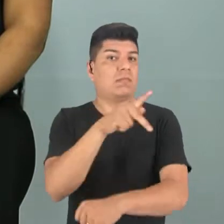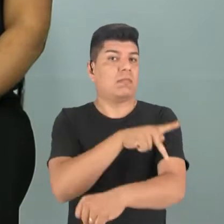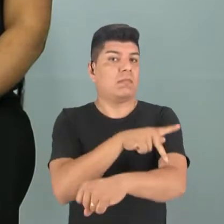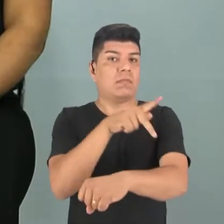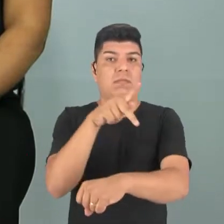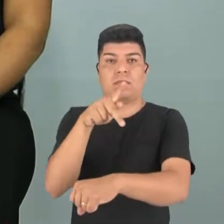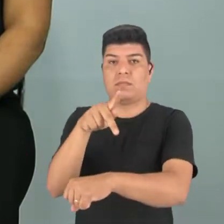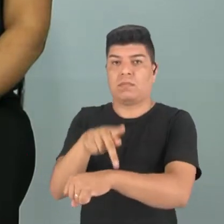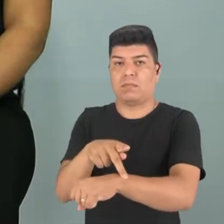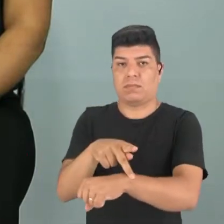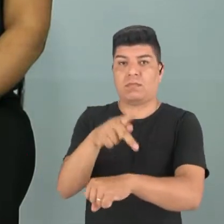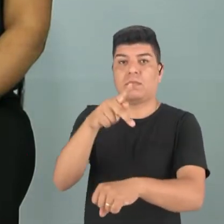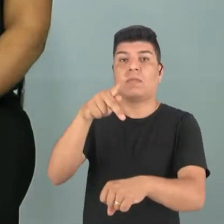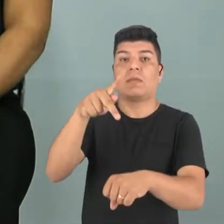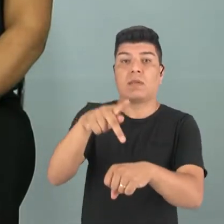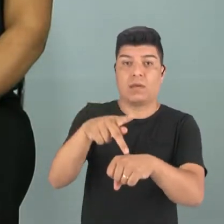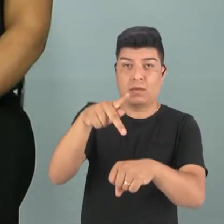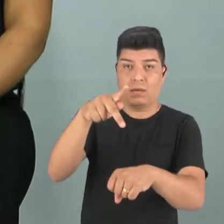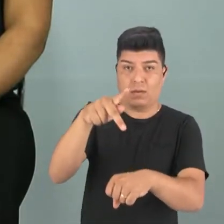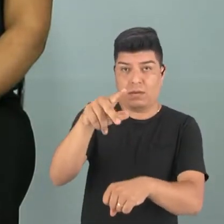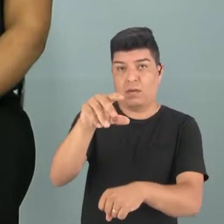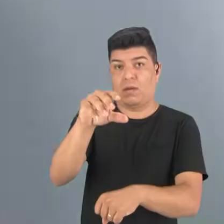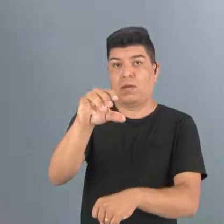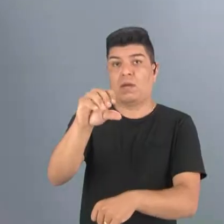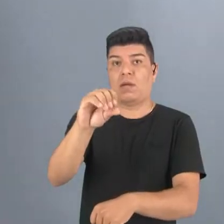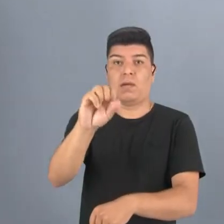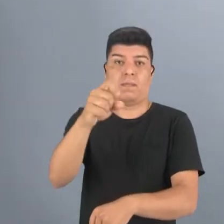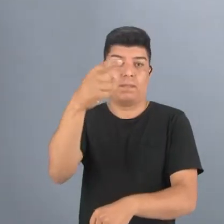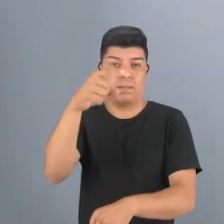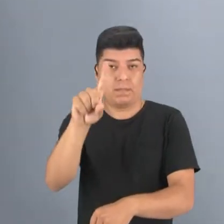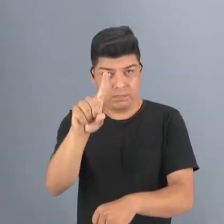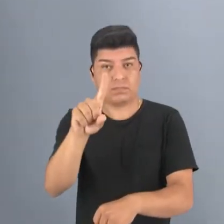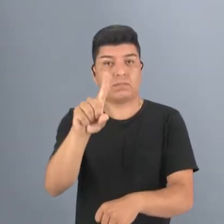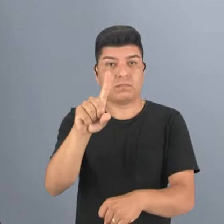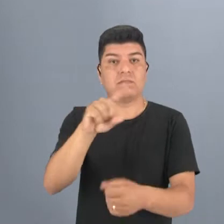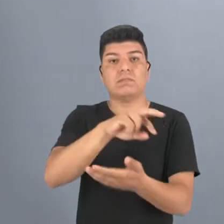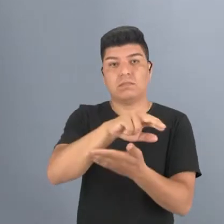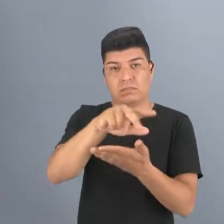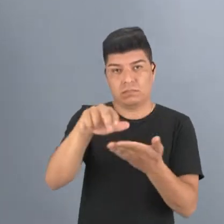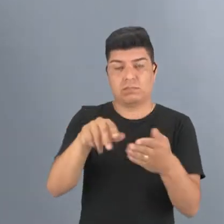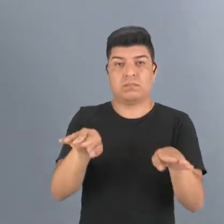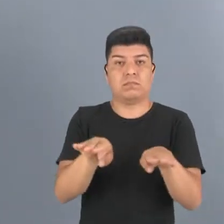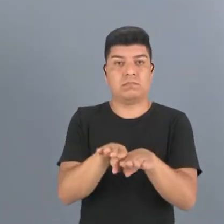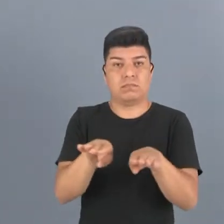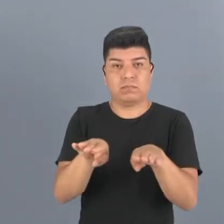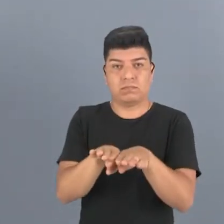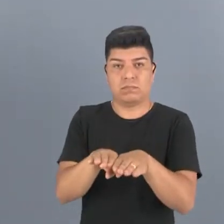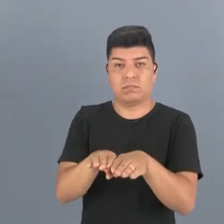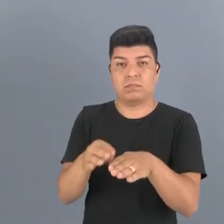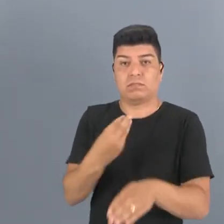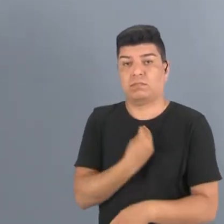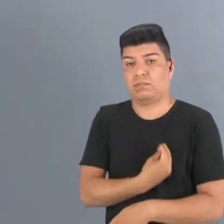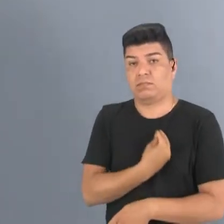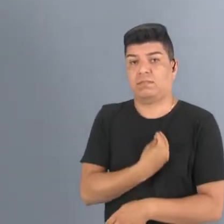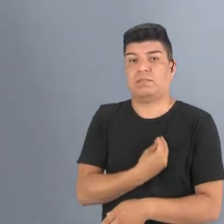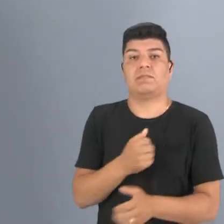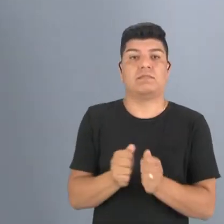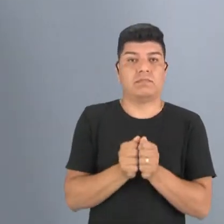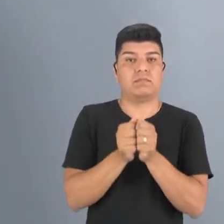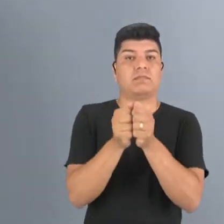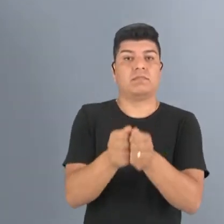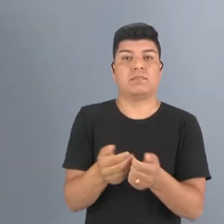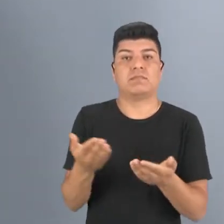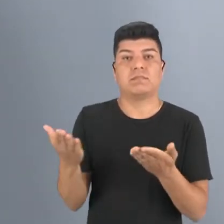pedagoga, né? Pós-graduada em Educação Especial Inclusiva, também em outras pós-graduações. E ela está aqui conosco, né, para